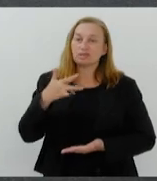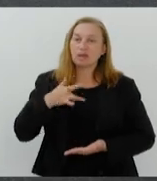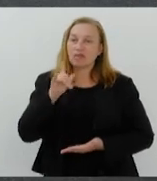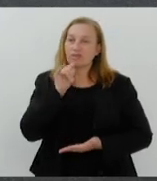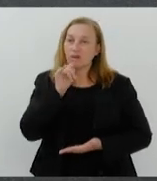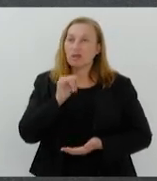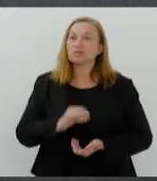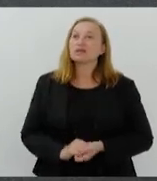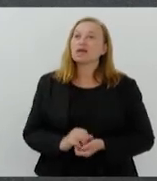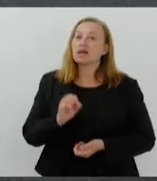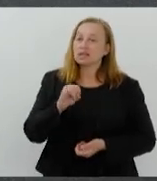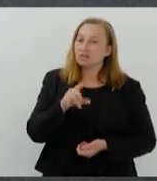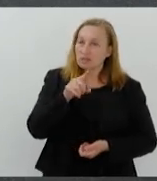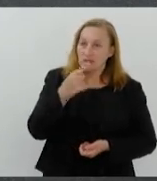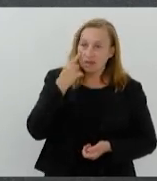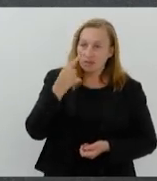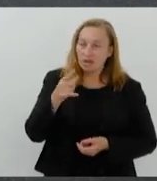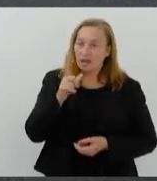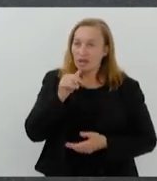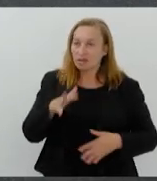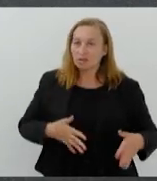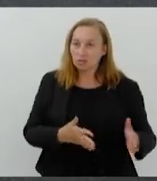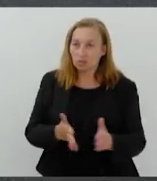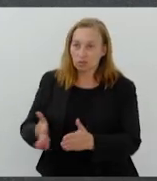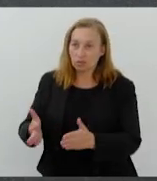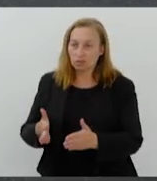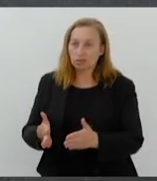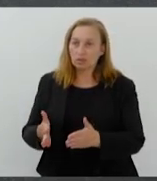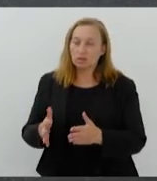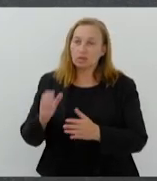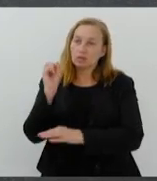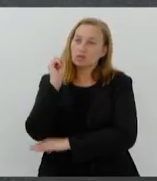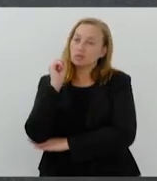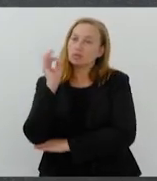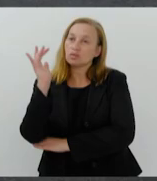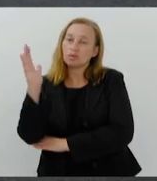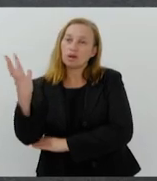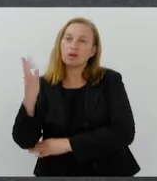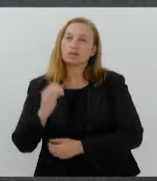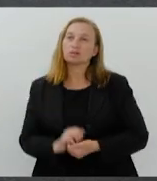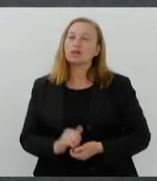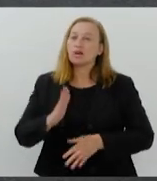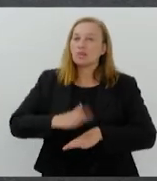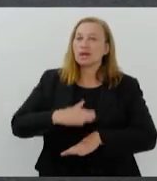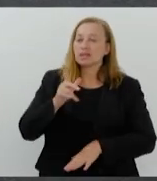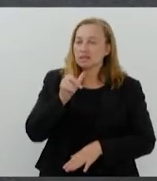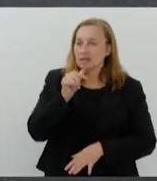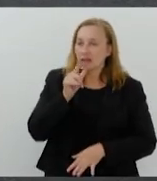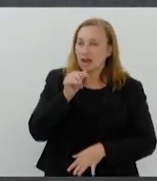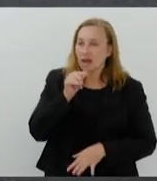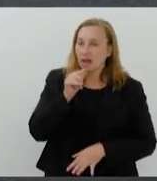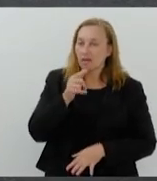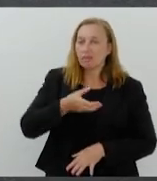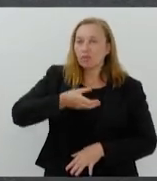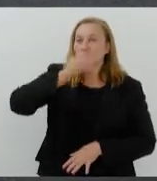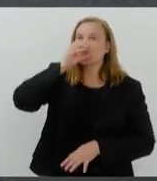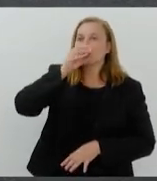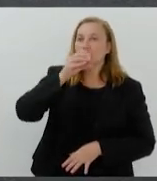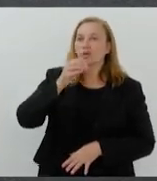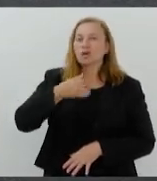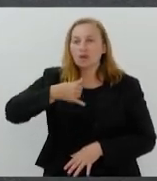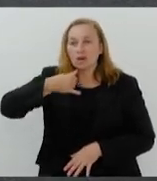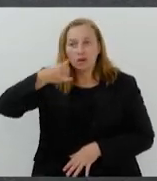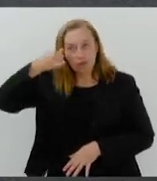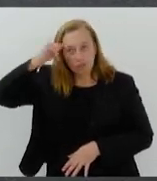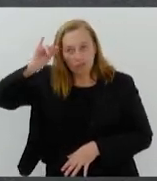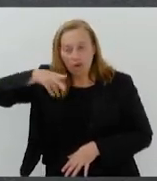você repovoa as margens dos rios com mata ciliar, mais água para a gente beber, para os boizinhos